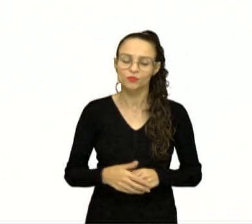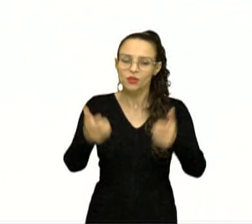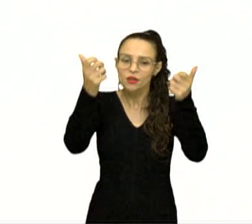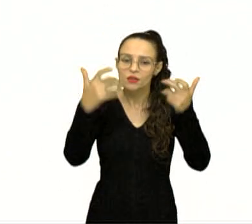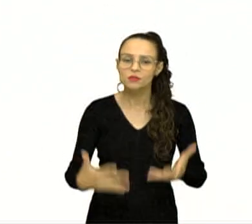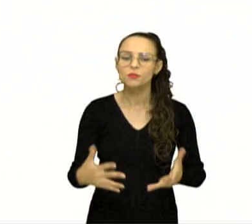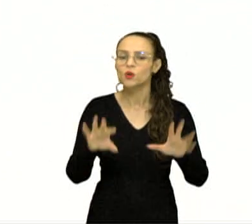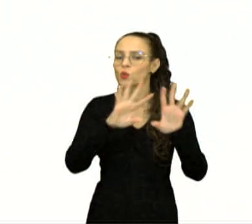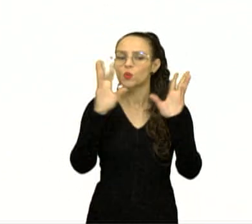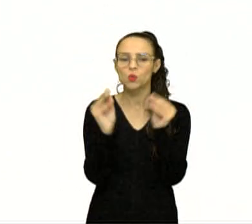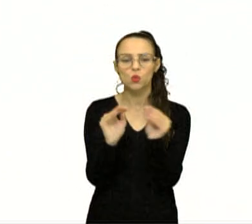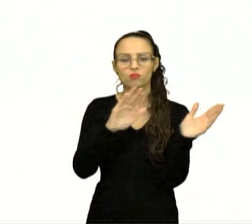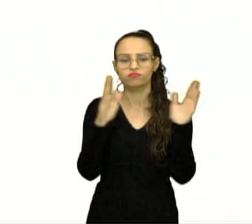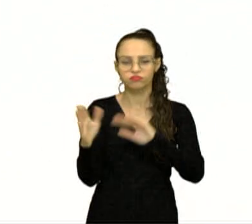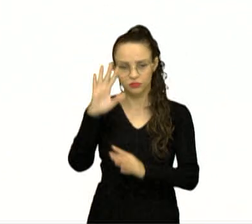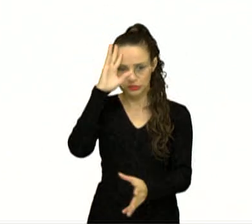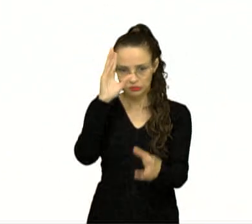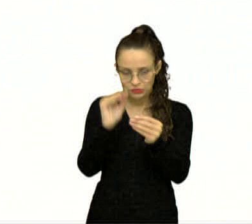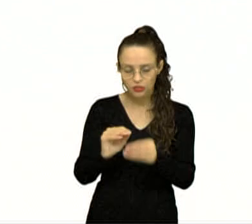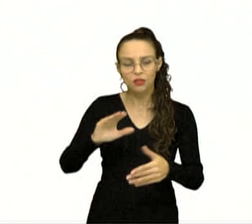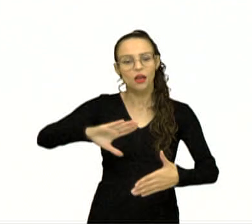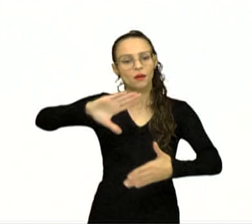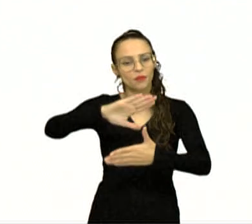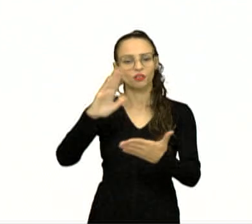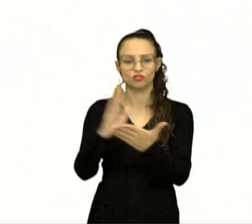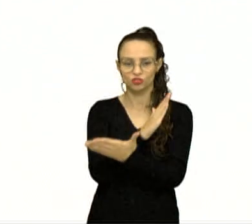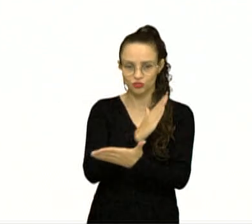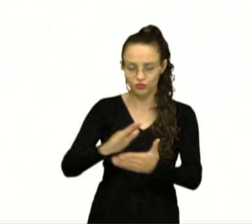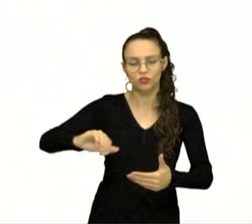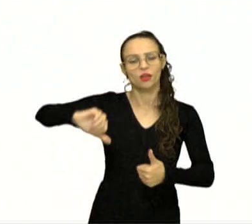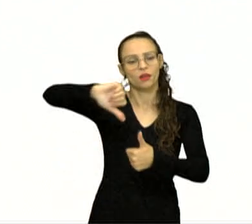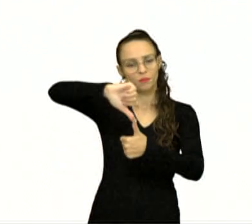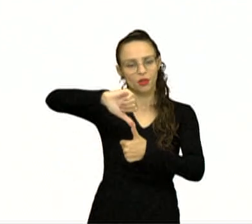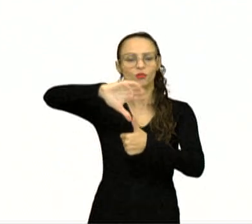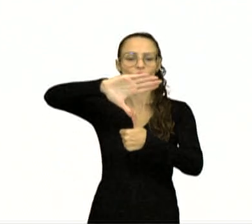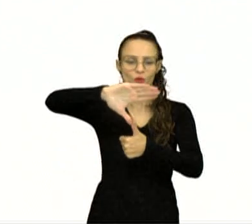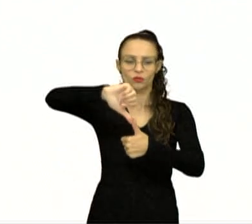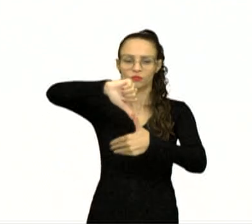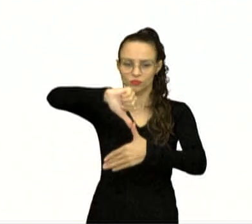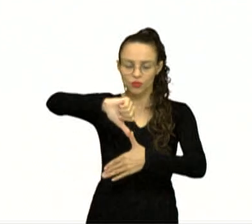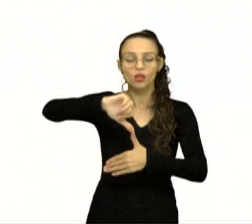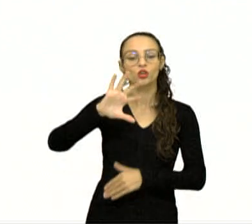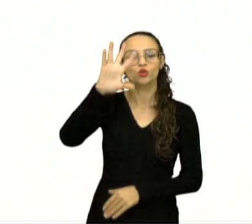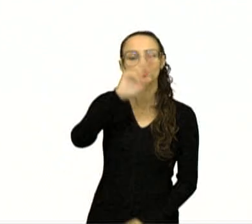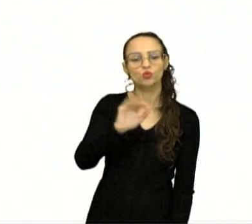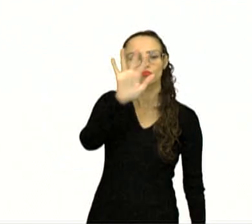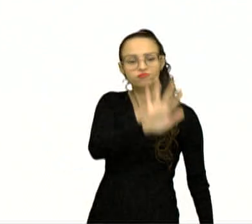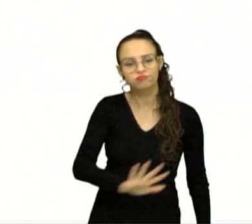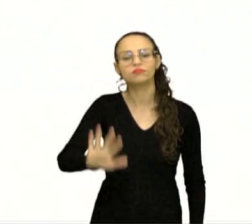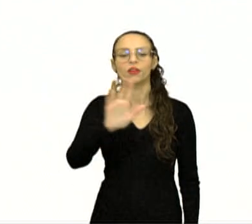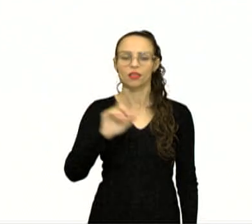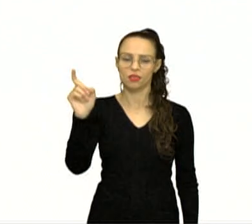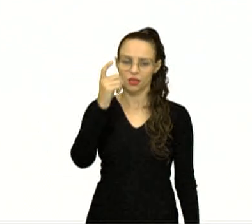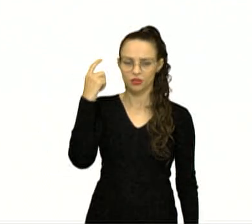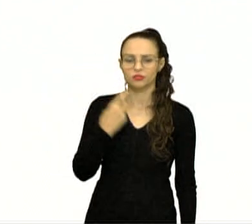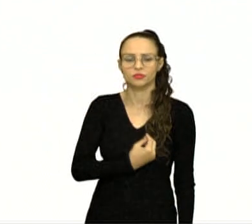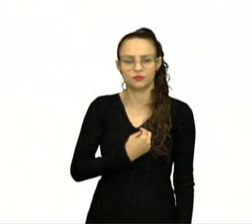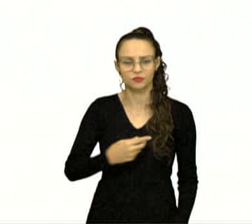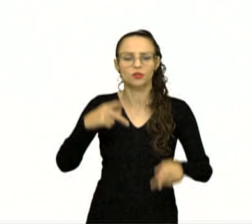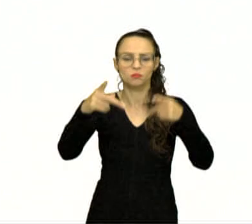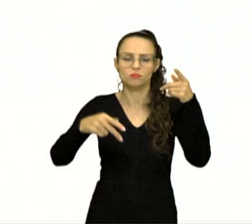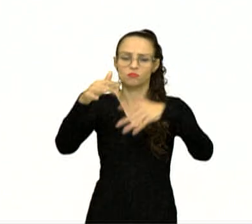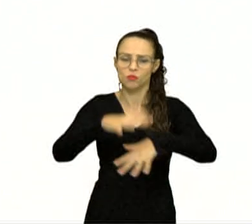das Américas. Compreendemos que a América é subdividida em América do Norte, Central, do Sul e que essas regiões foram habitadas por